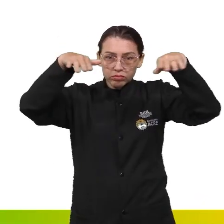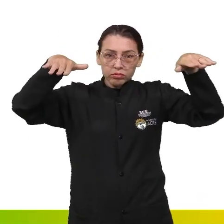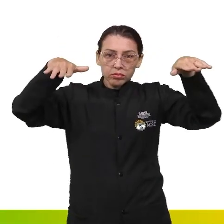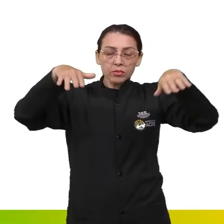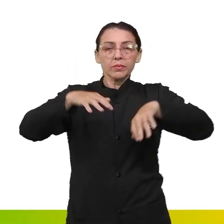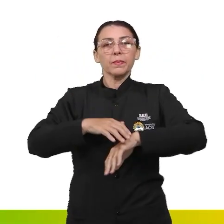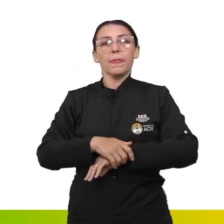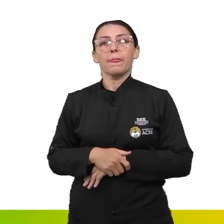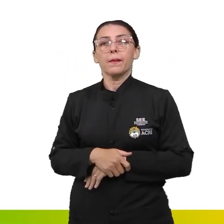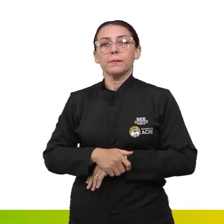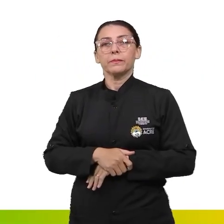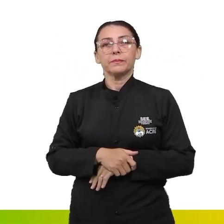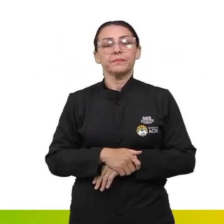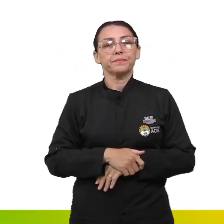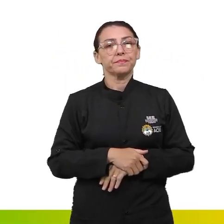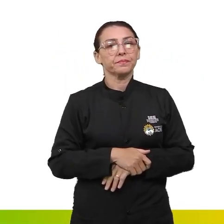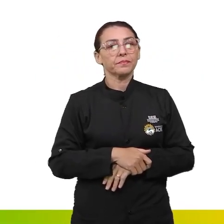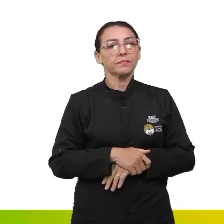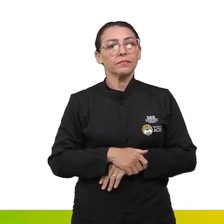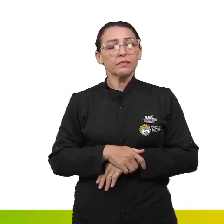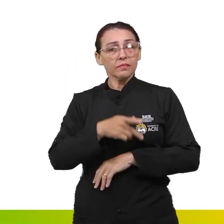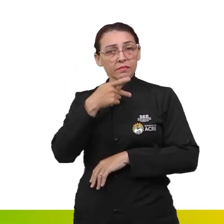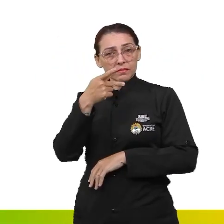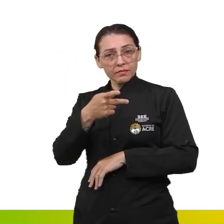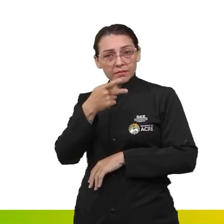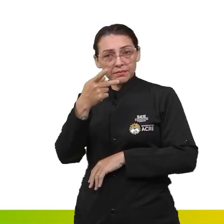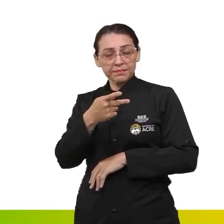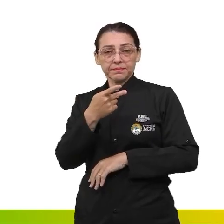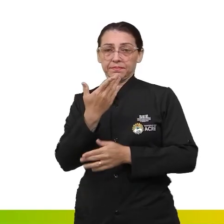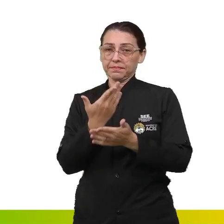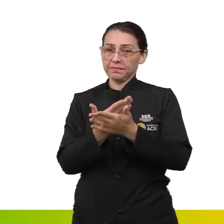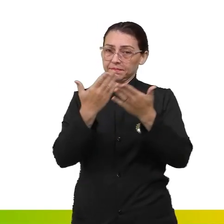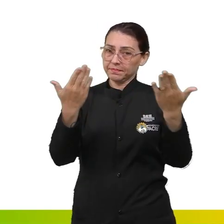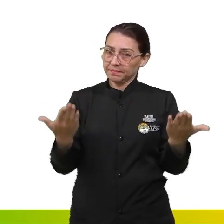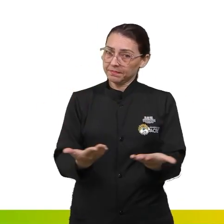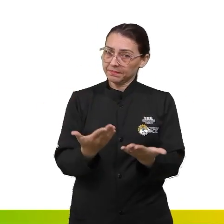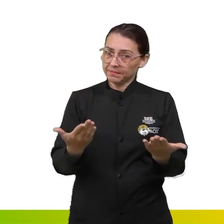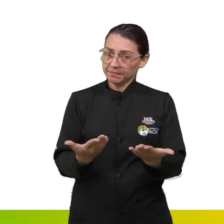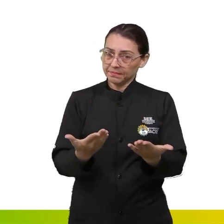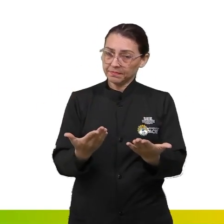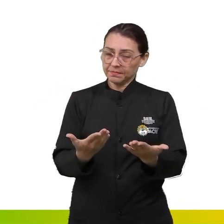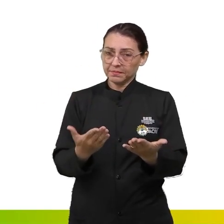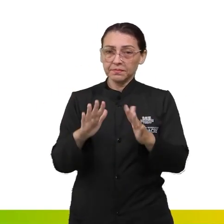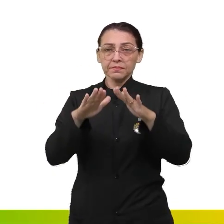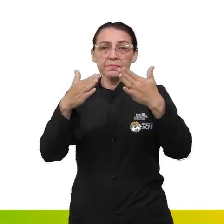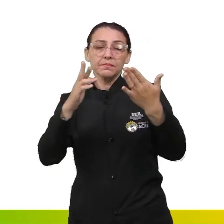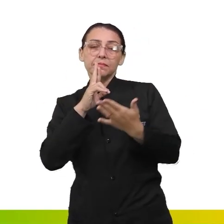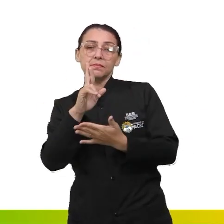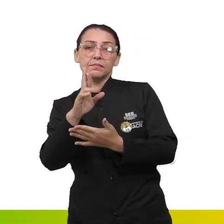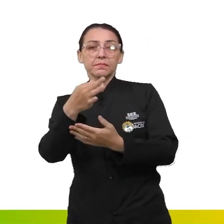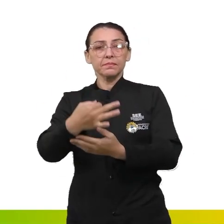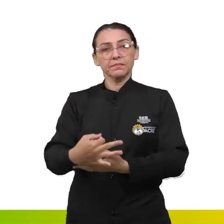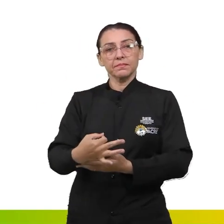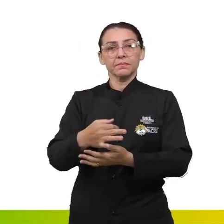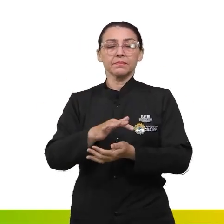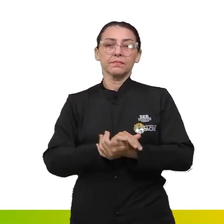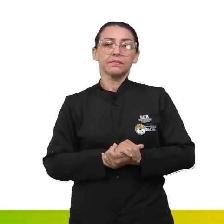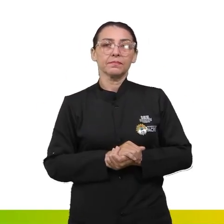ideias renascentistas. Eu citei isso aqui com vocês na aula de hoje. Então, qual é a alternativa